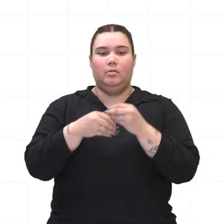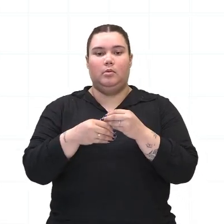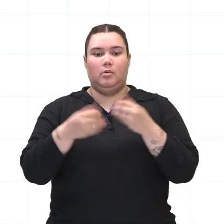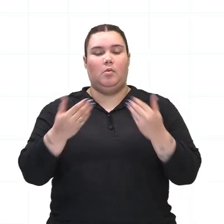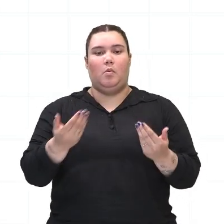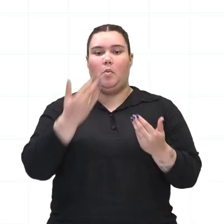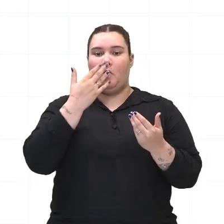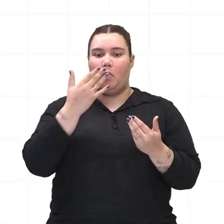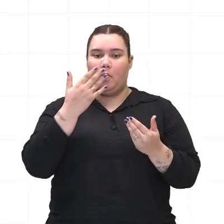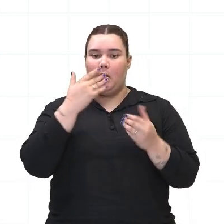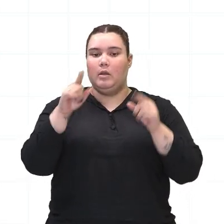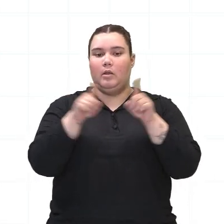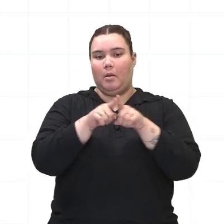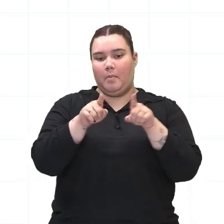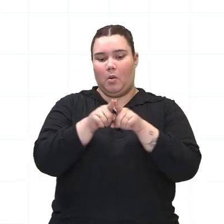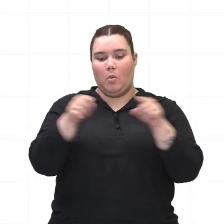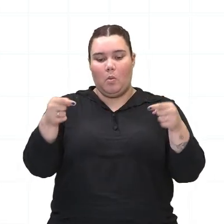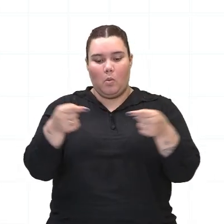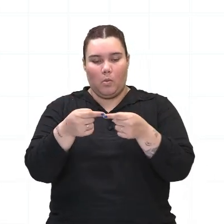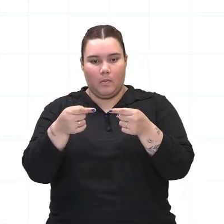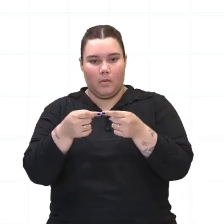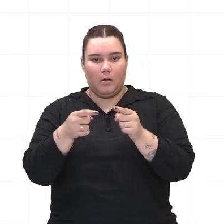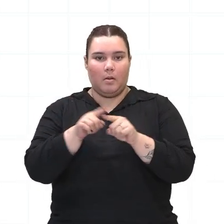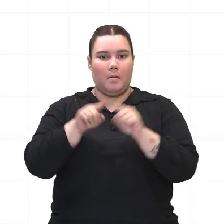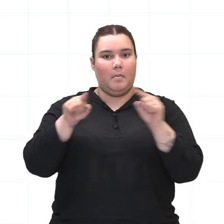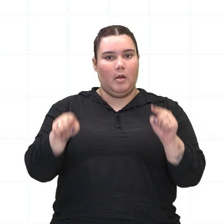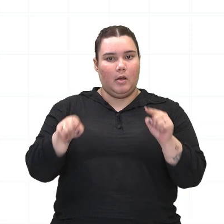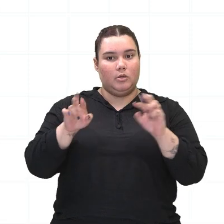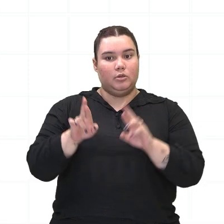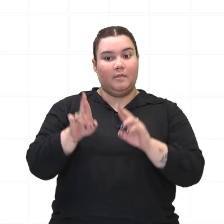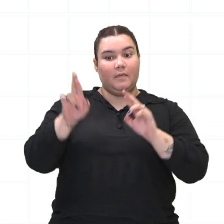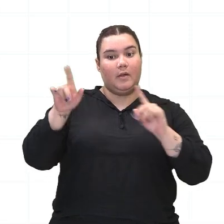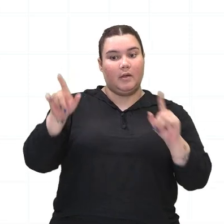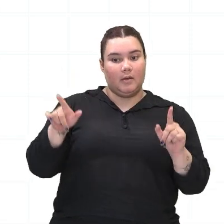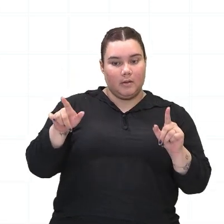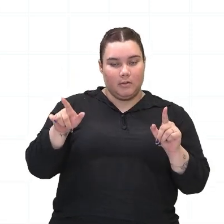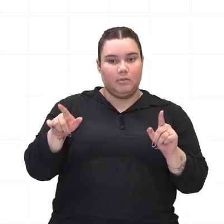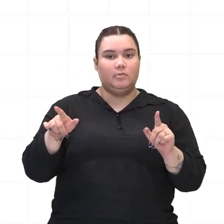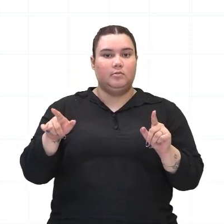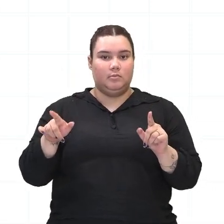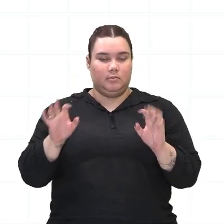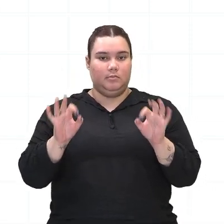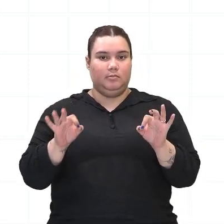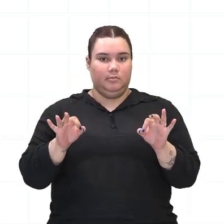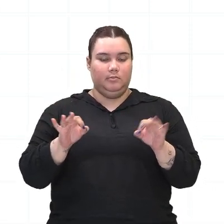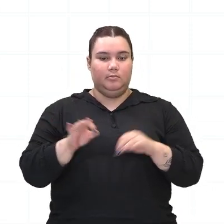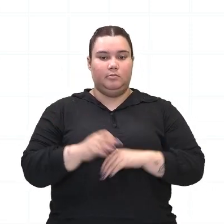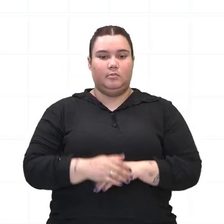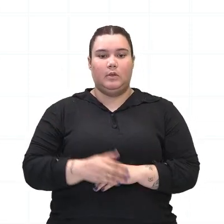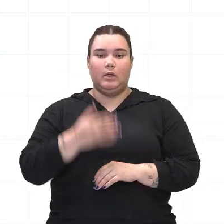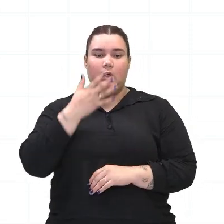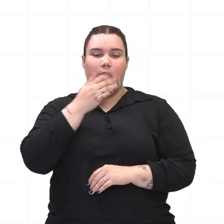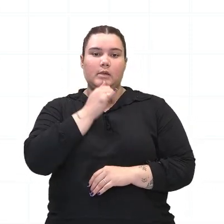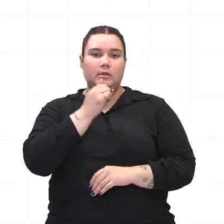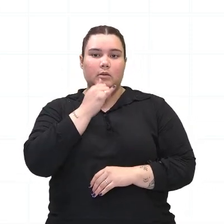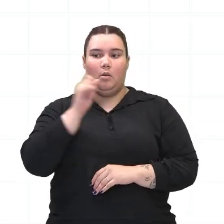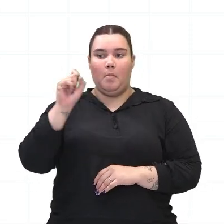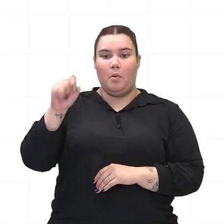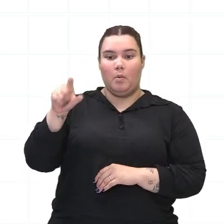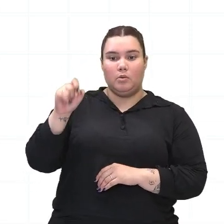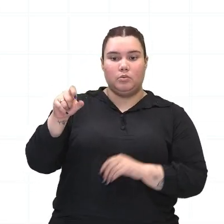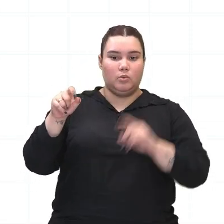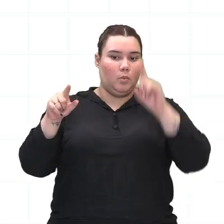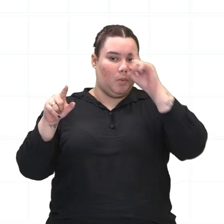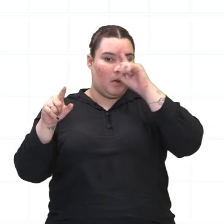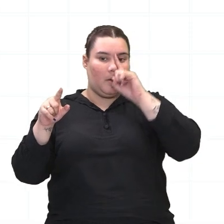que também vão combinar, porém elas serão bem diferentes, contrastantes. Por exemplo, o azul e o